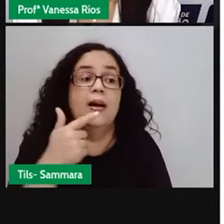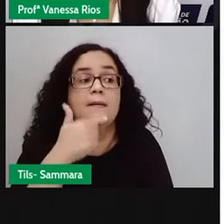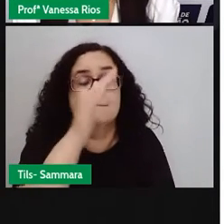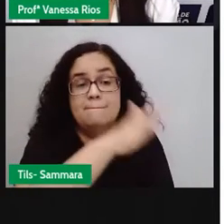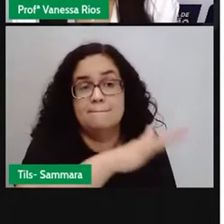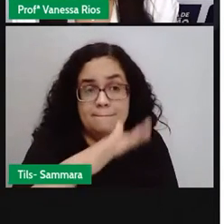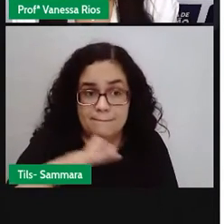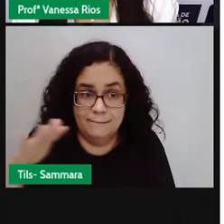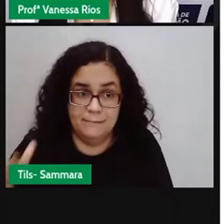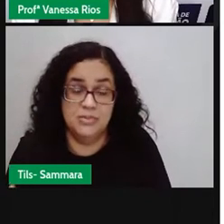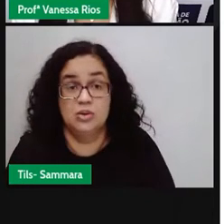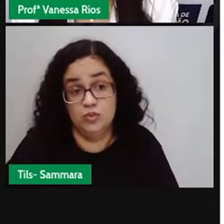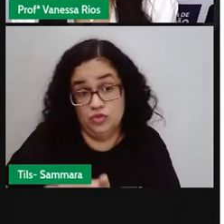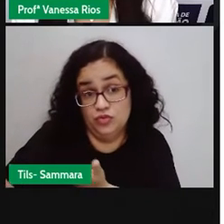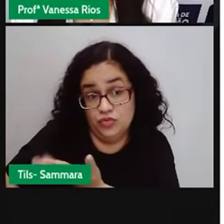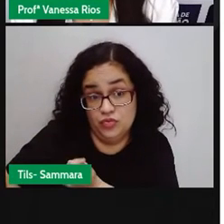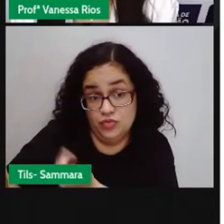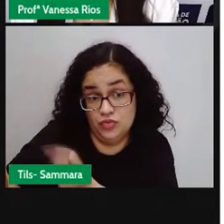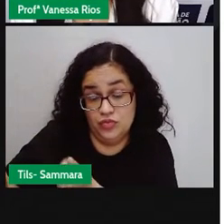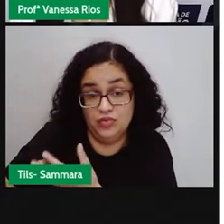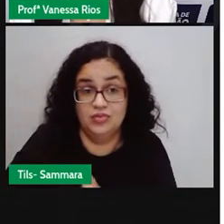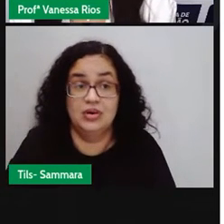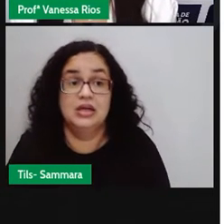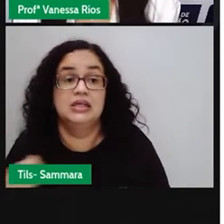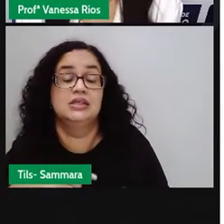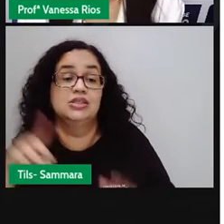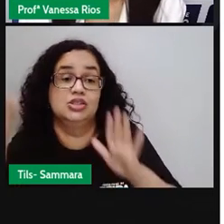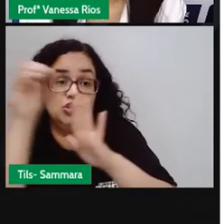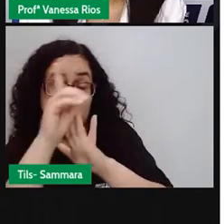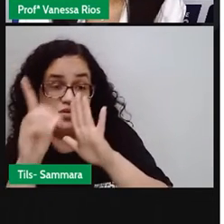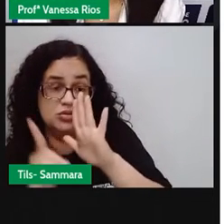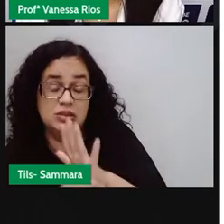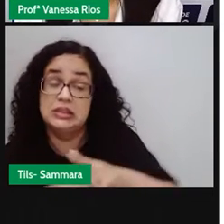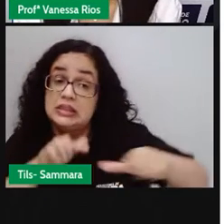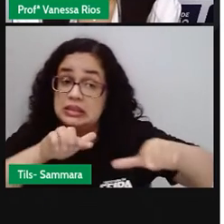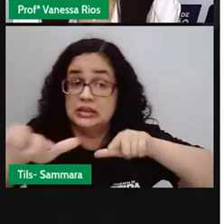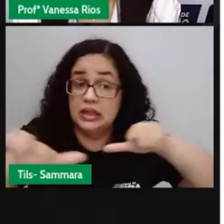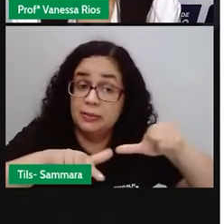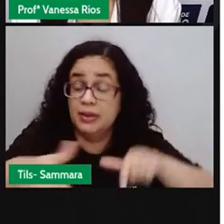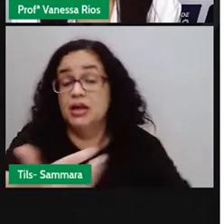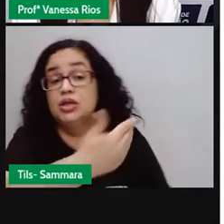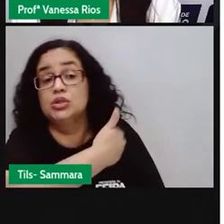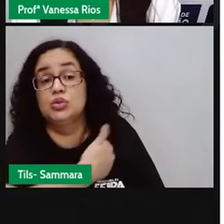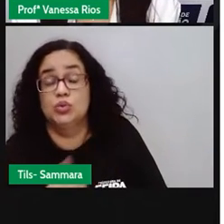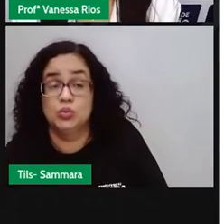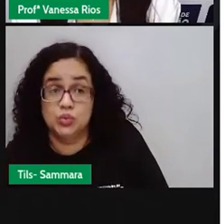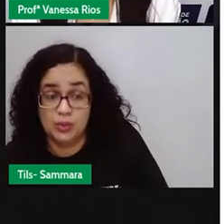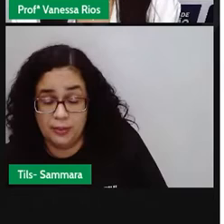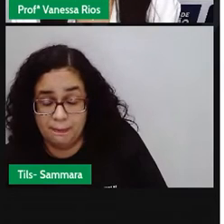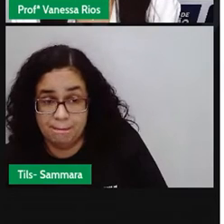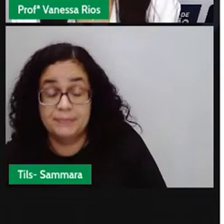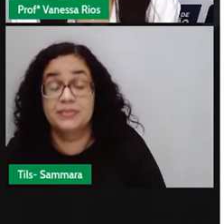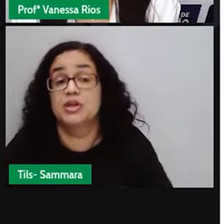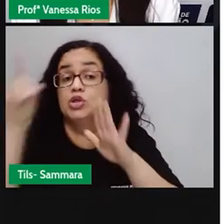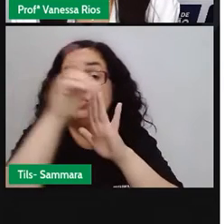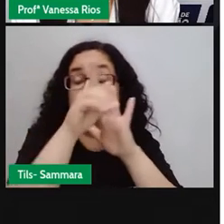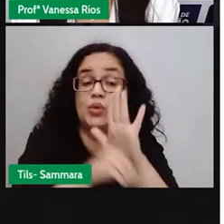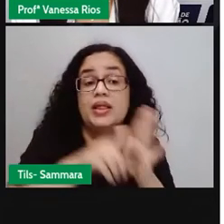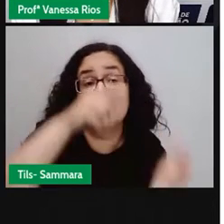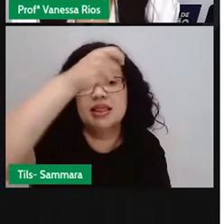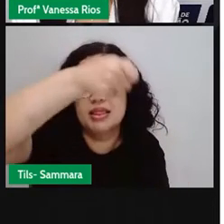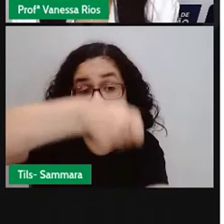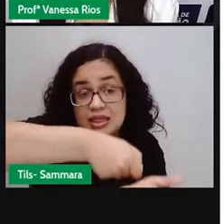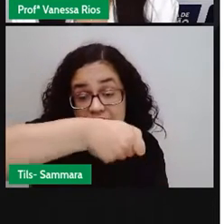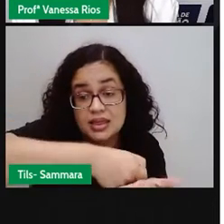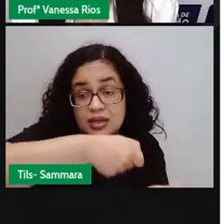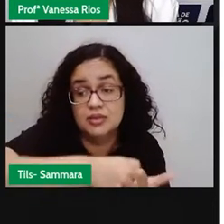criança, tem direito para os adolescentes, tem direitos aí para quem é um funcionário público, tem direitos aí para quem tem algum